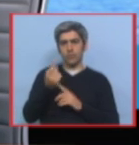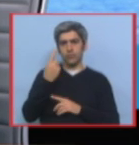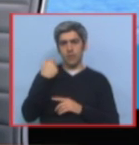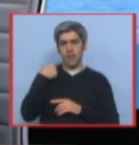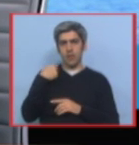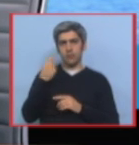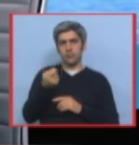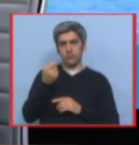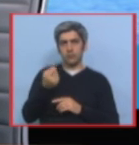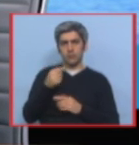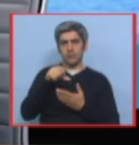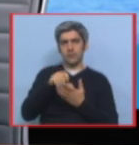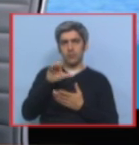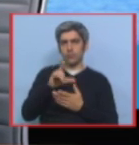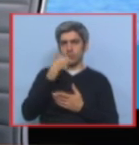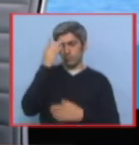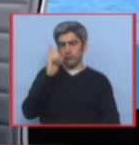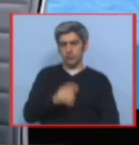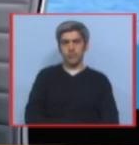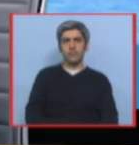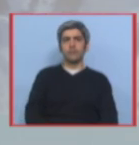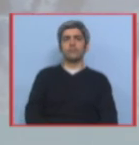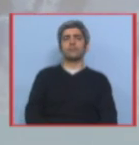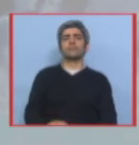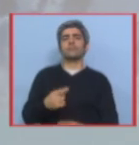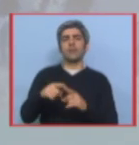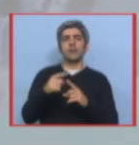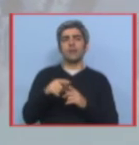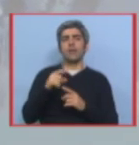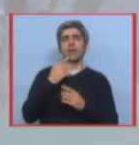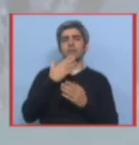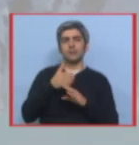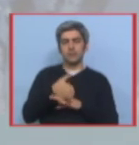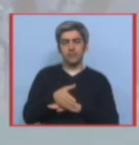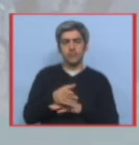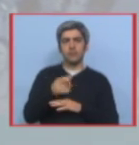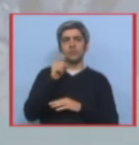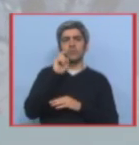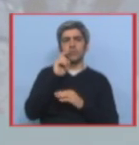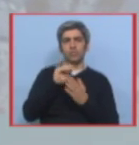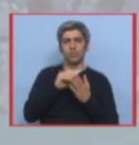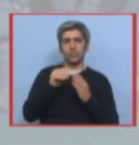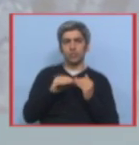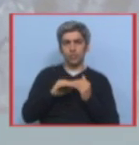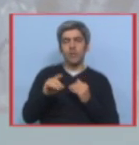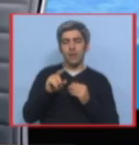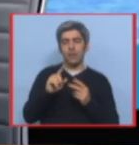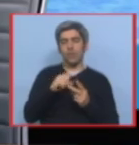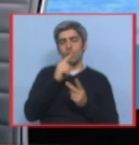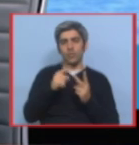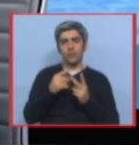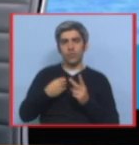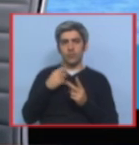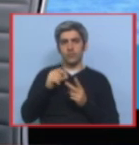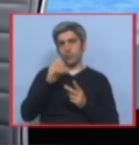casa, arrendar uma casa no centro de Lisboa, por exemplo. Rendas acessíveis, estabilidade nos contratos também é uma preocupação. Essa é uma outra preocupação,